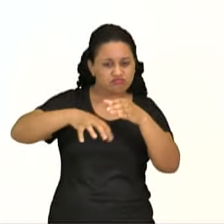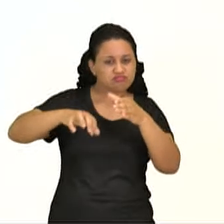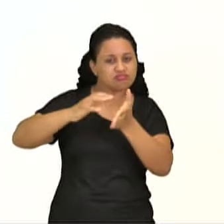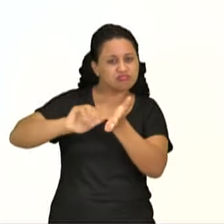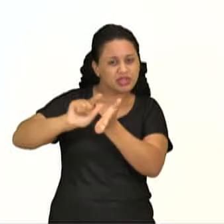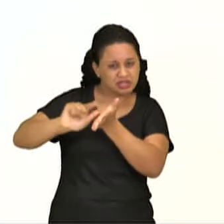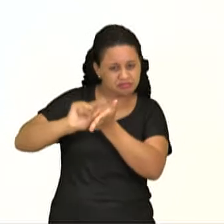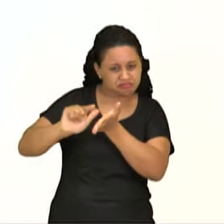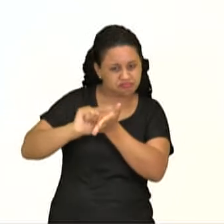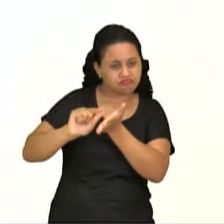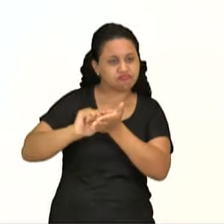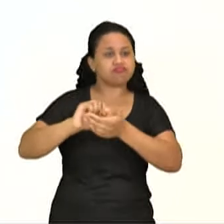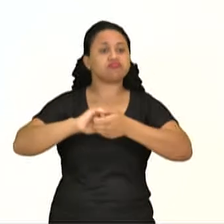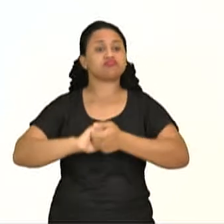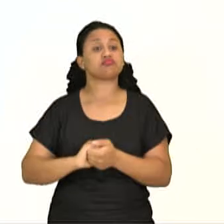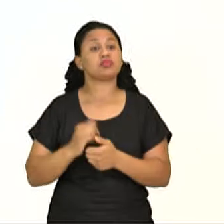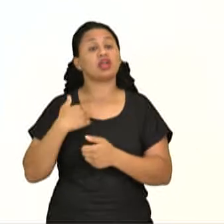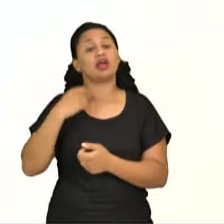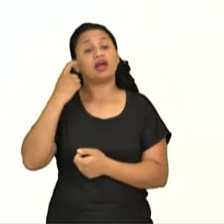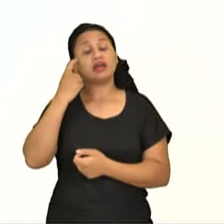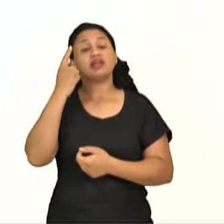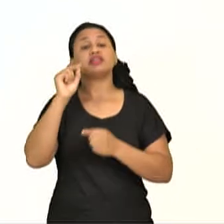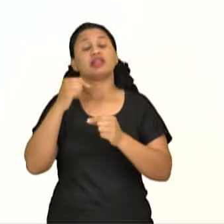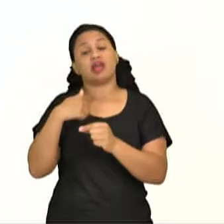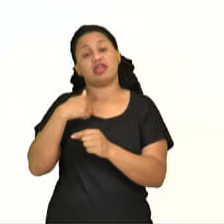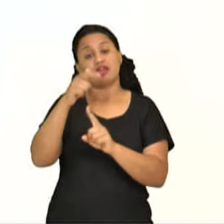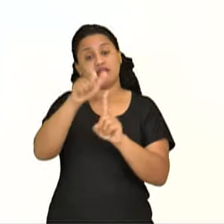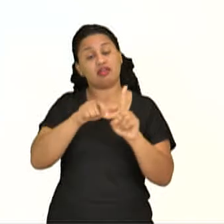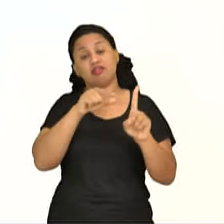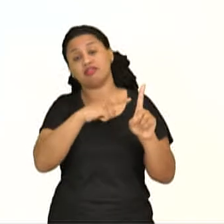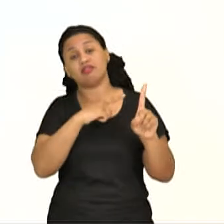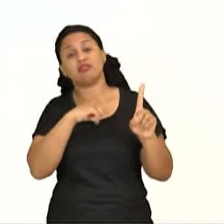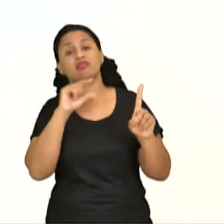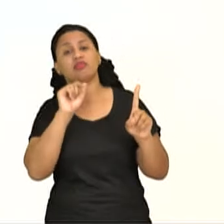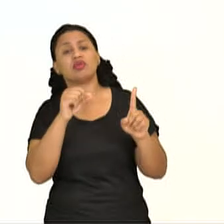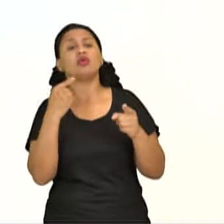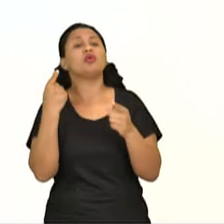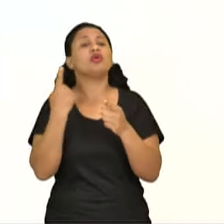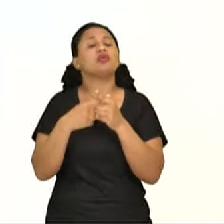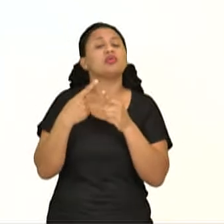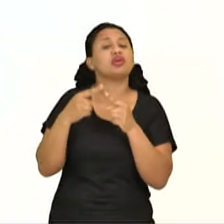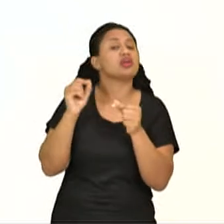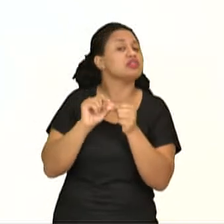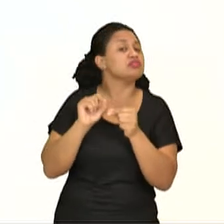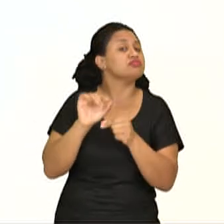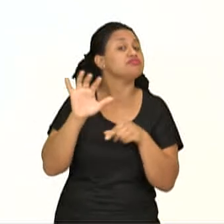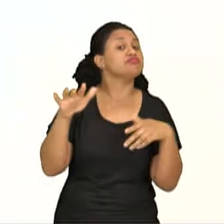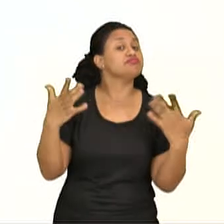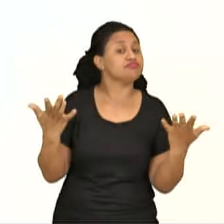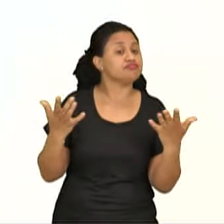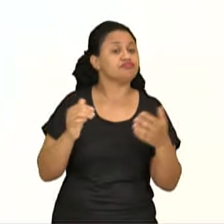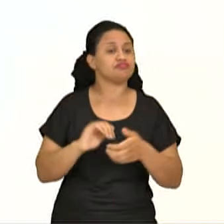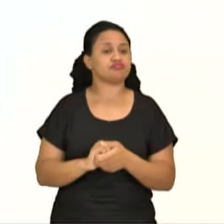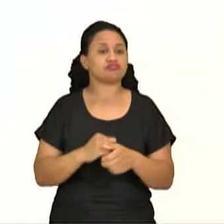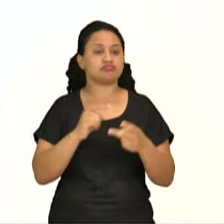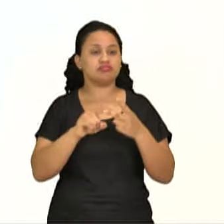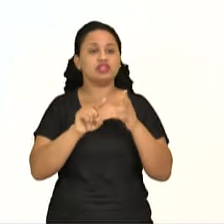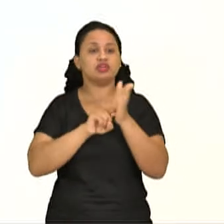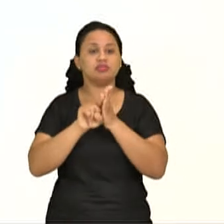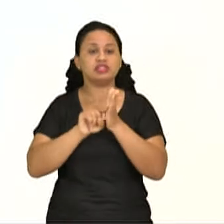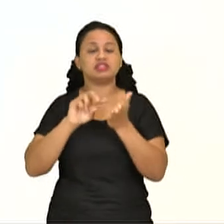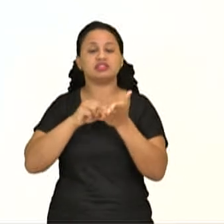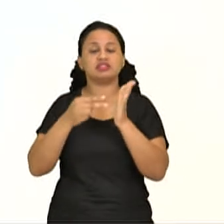fundo. Qual foi a ideia que a personagem teve? Por que ela fez isso? Pesquise o significado